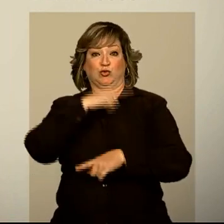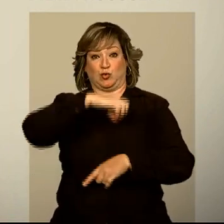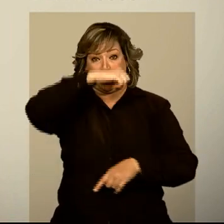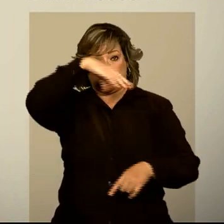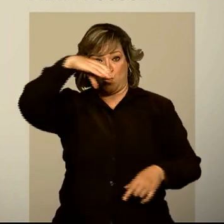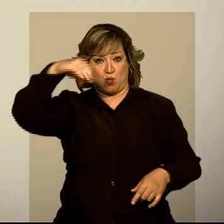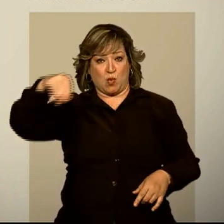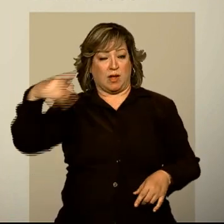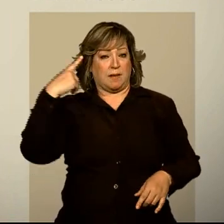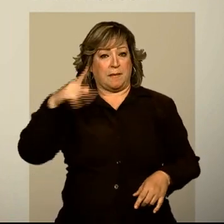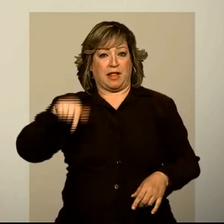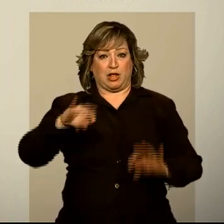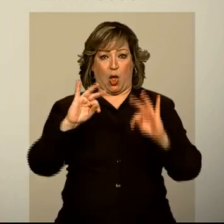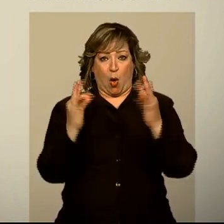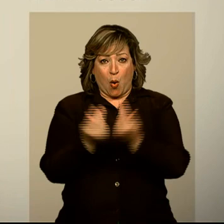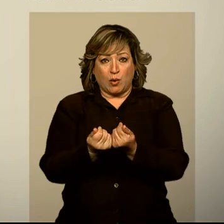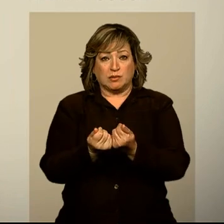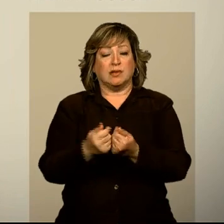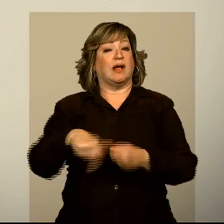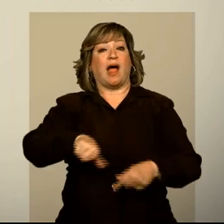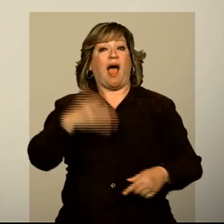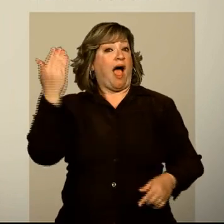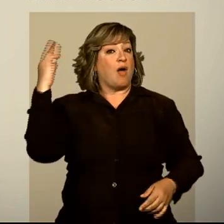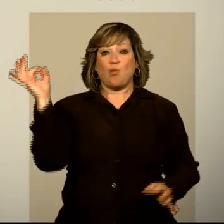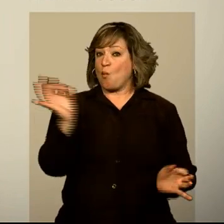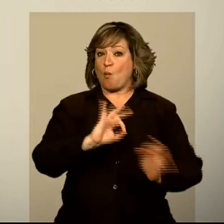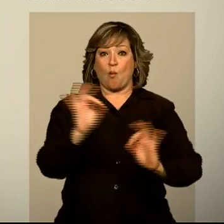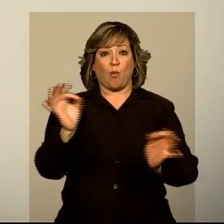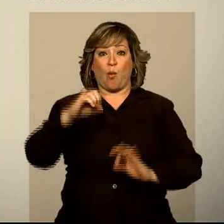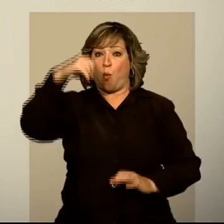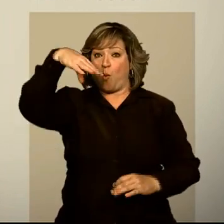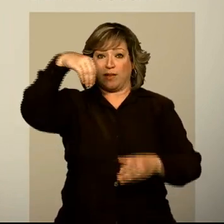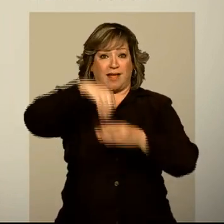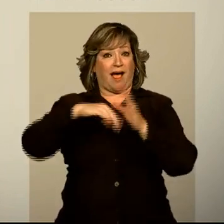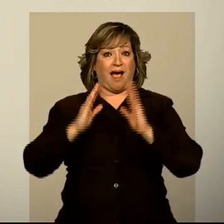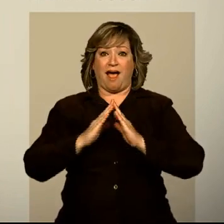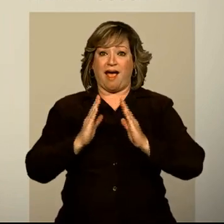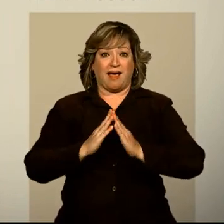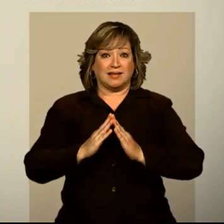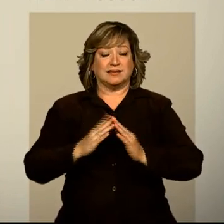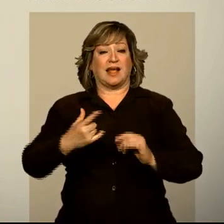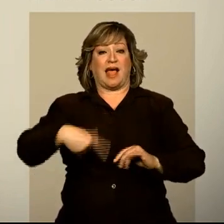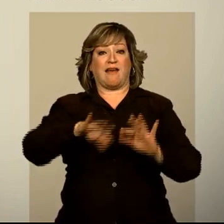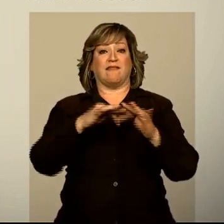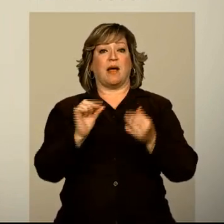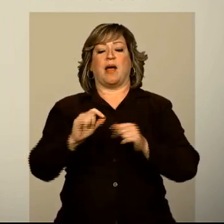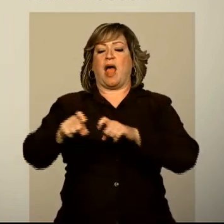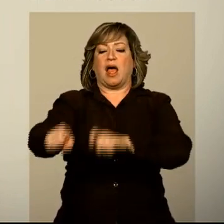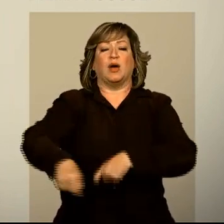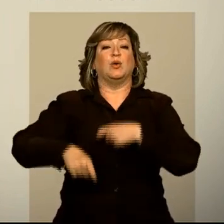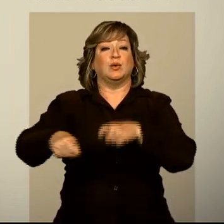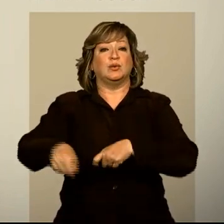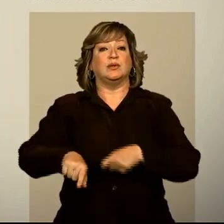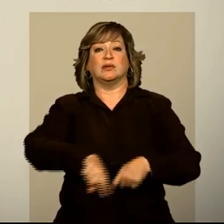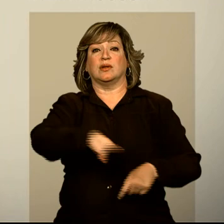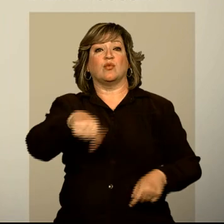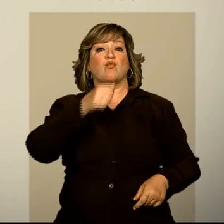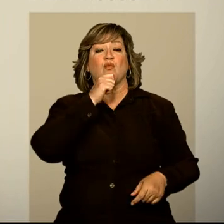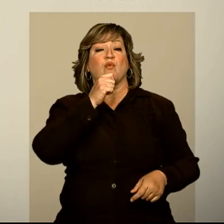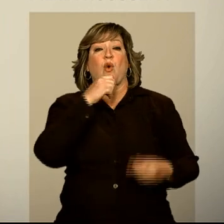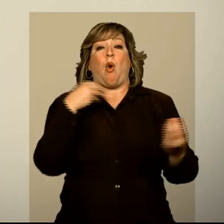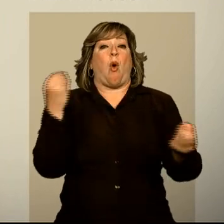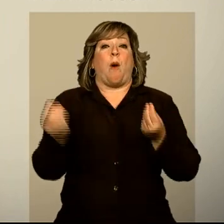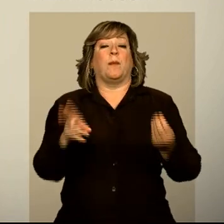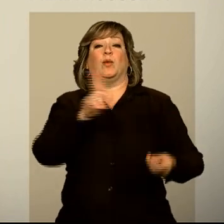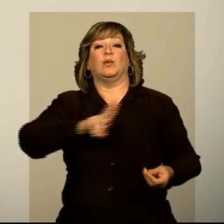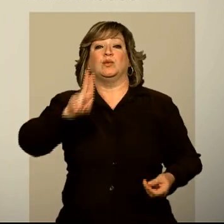atendidas pelos para todos não tinham luz em suas casas eram famílias de agricultores que não tinham